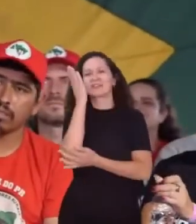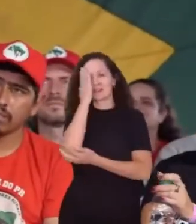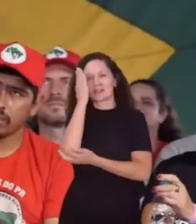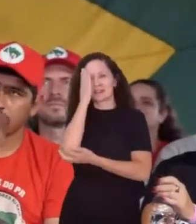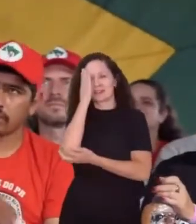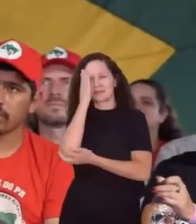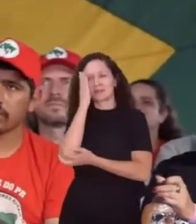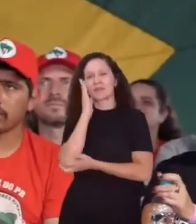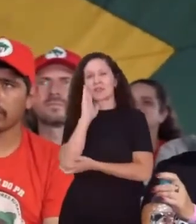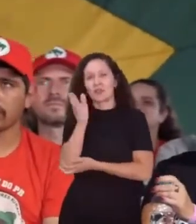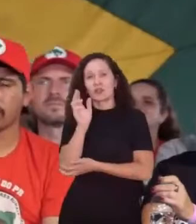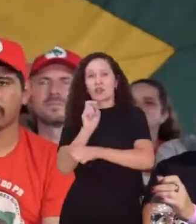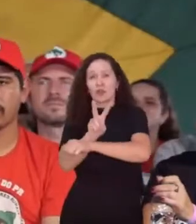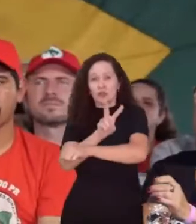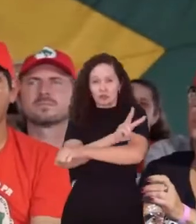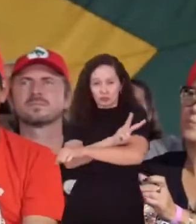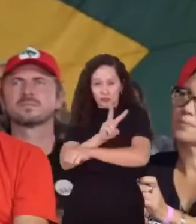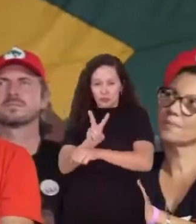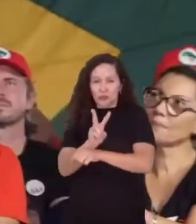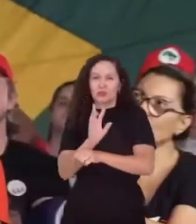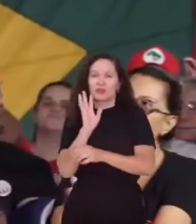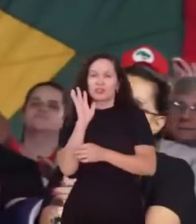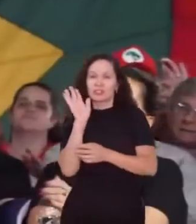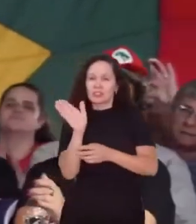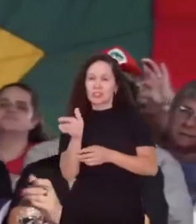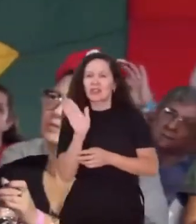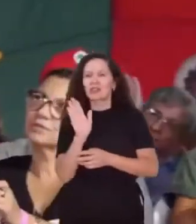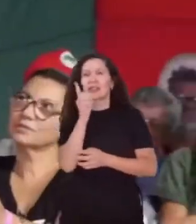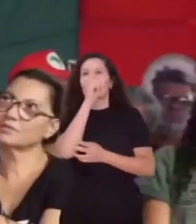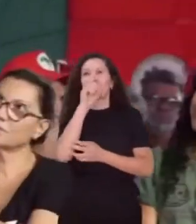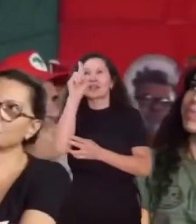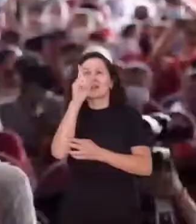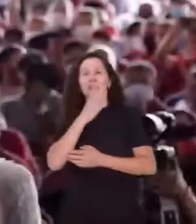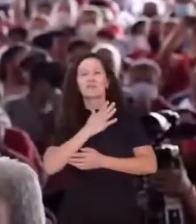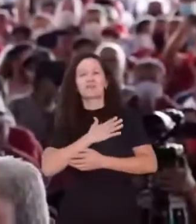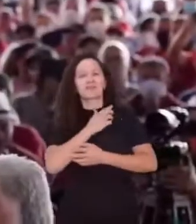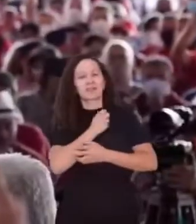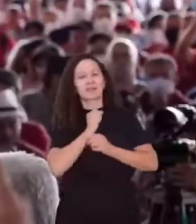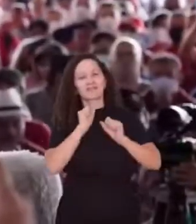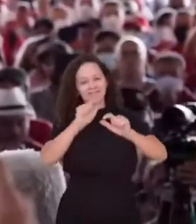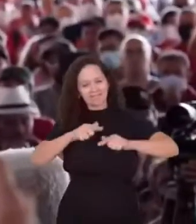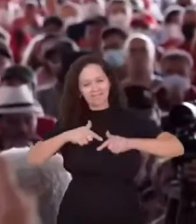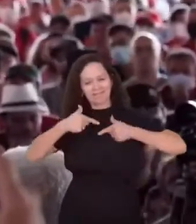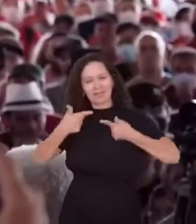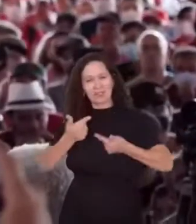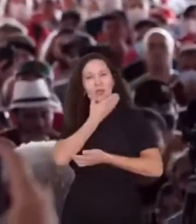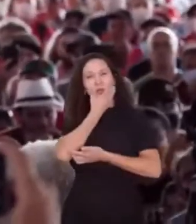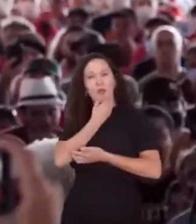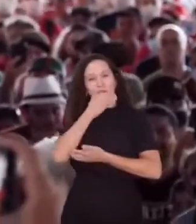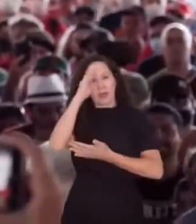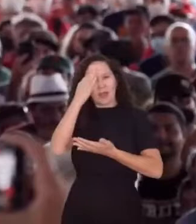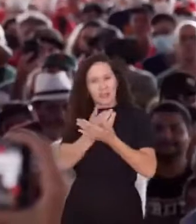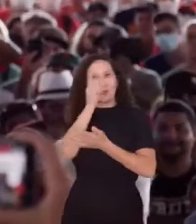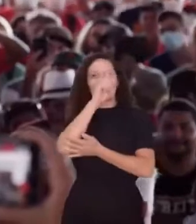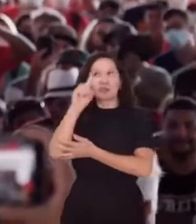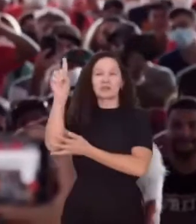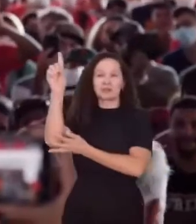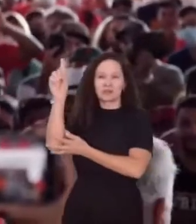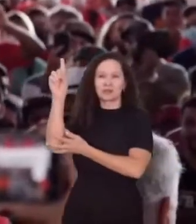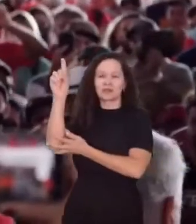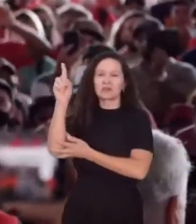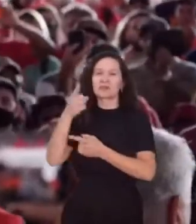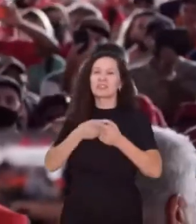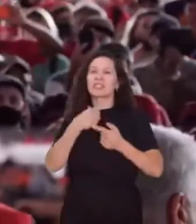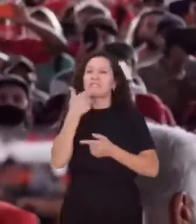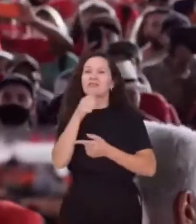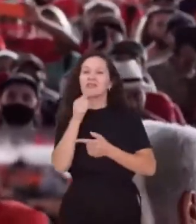e todo mundo sabe que Deus me deu a sorte. Eu sou um homem que acredita em Deus, porque senão eu não teria chegado onde eu cheguei